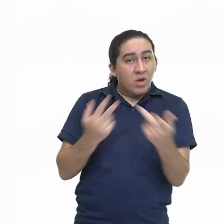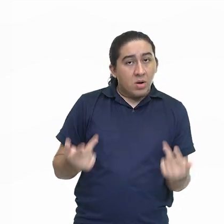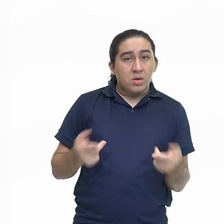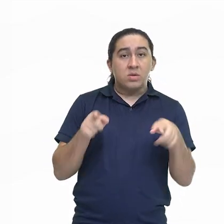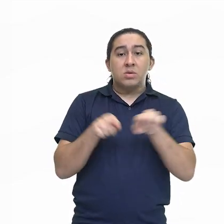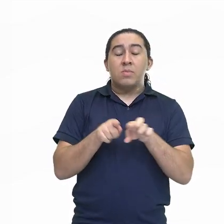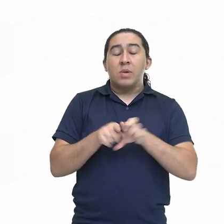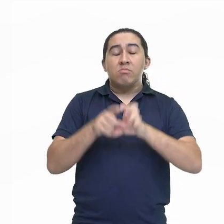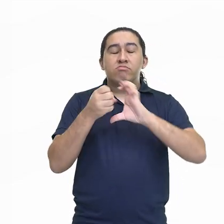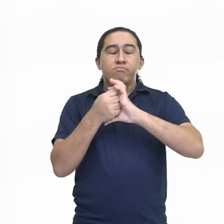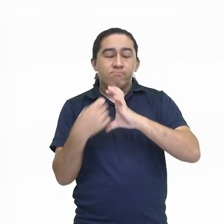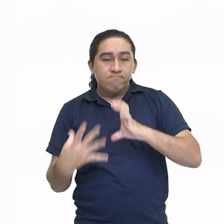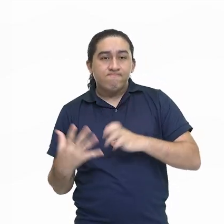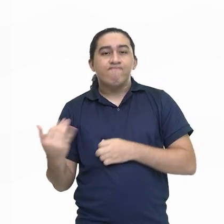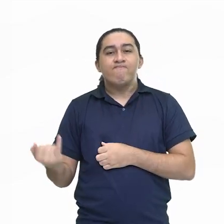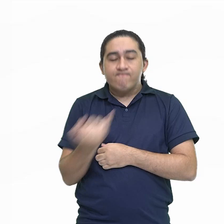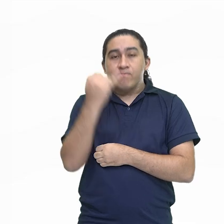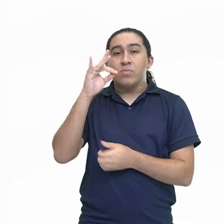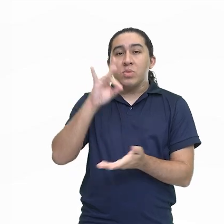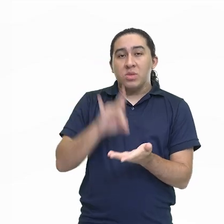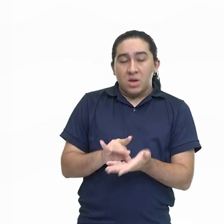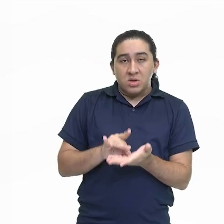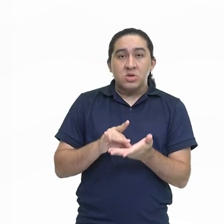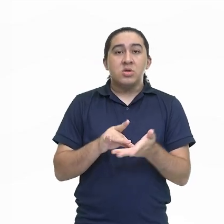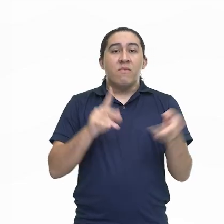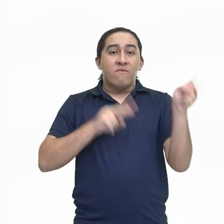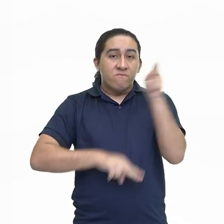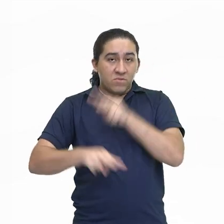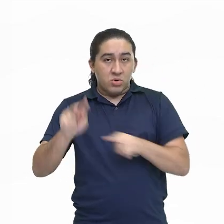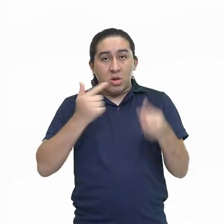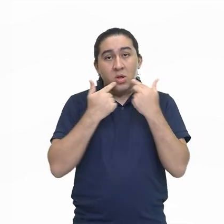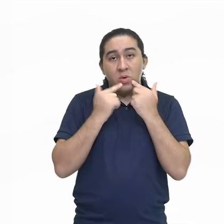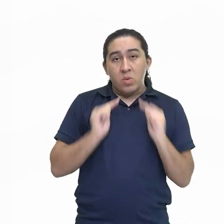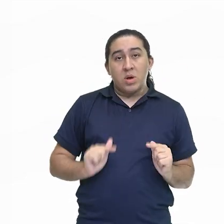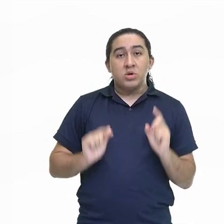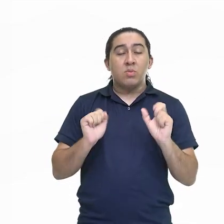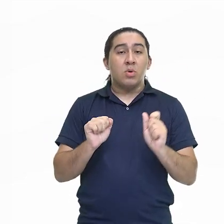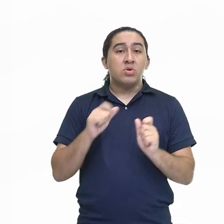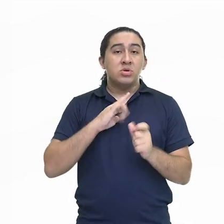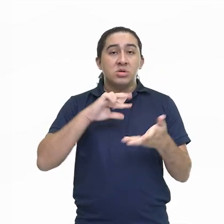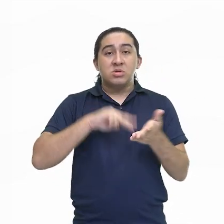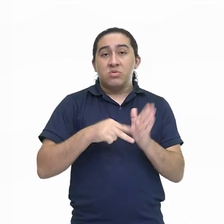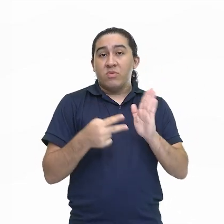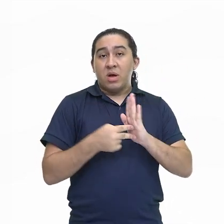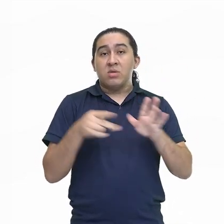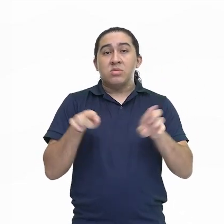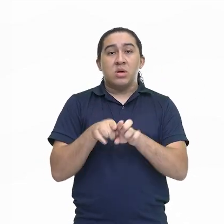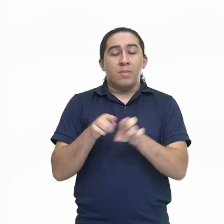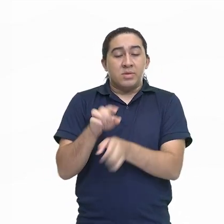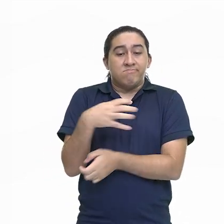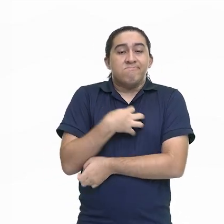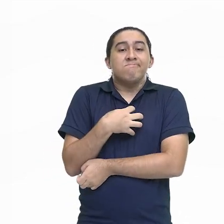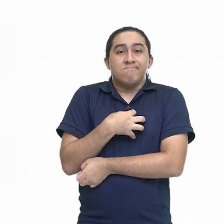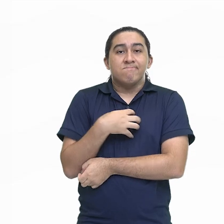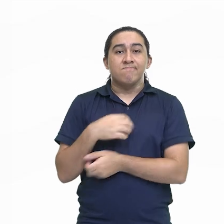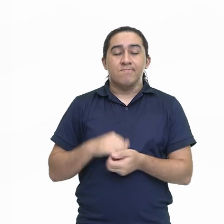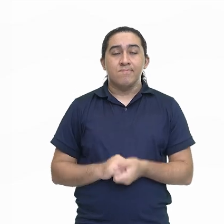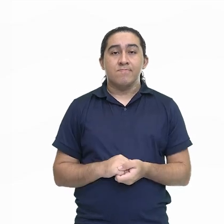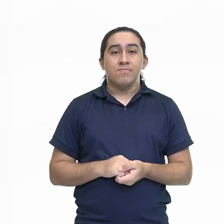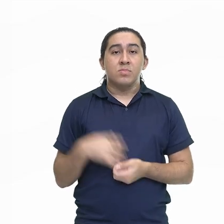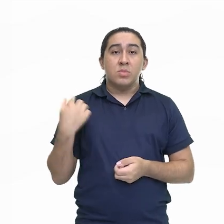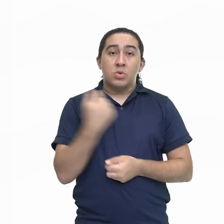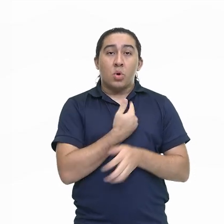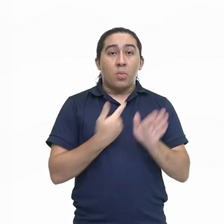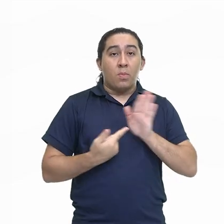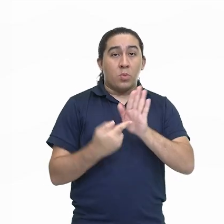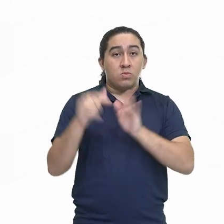elemento fundamental na linguagem visual. Podem se transmitir mensagens e sensações, aquilo que nós mostramos